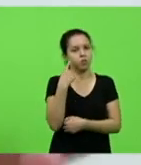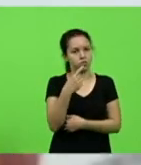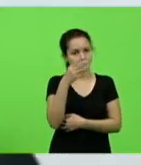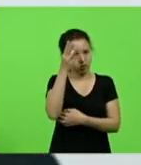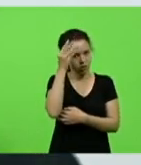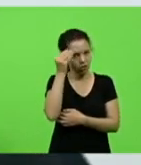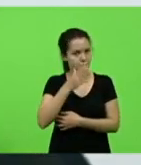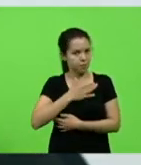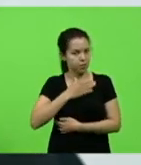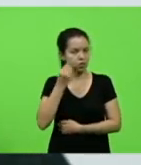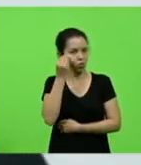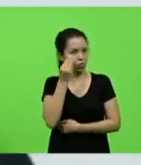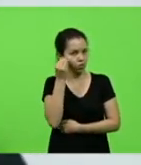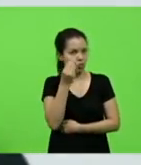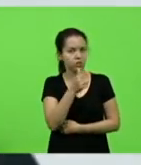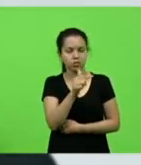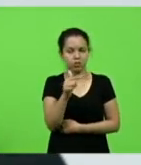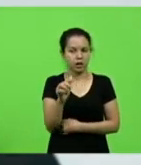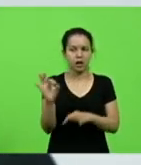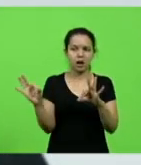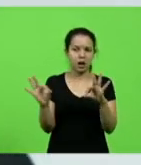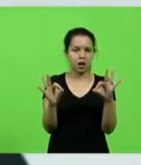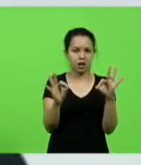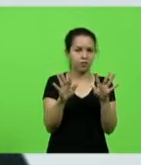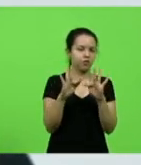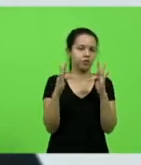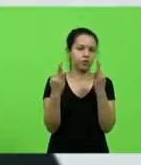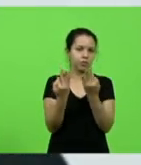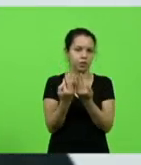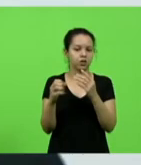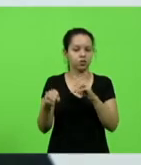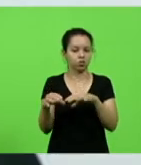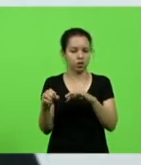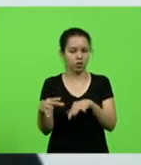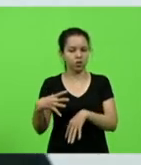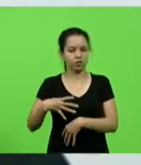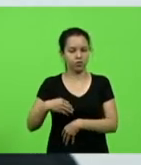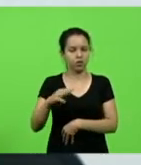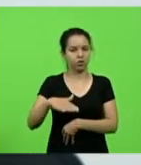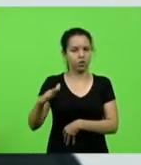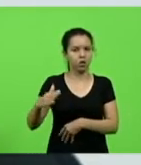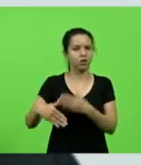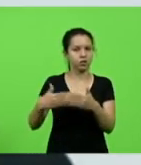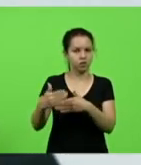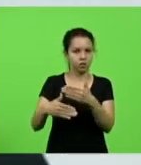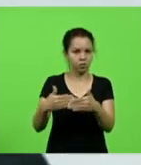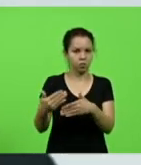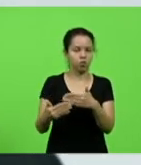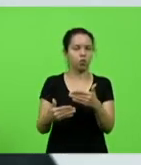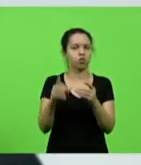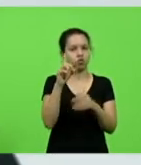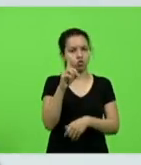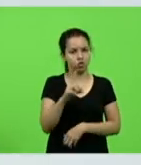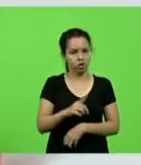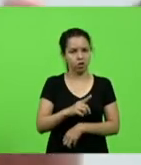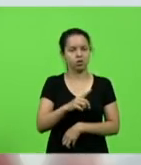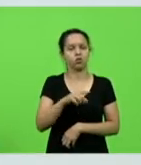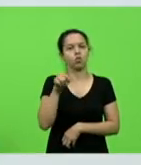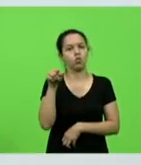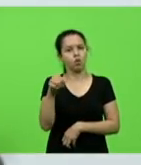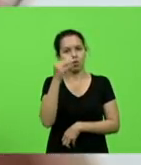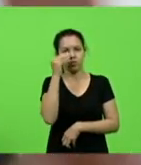experiência, nenhum caso de uma família que educava seus filhos em casa e que violava os seus direitos. Pelo contrário,